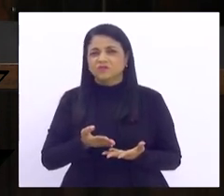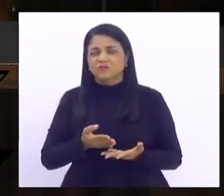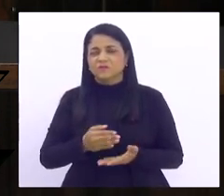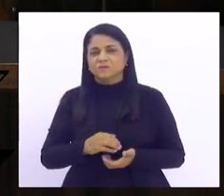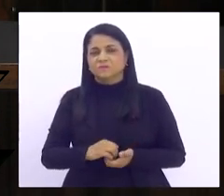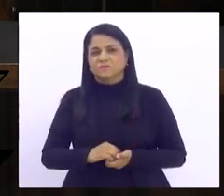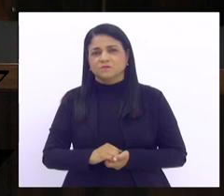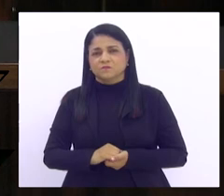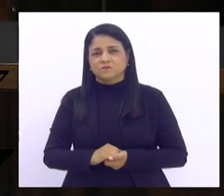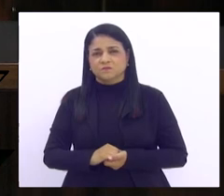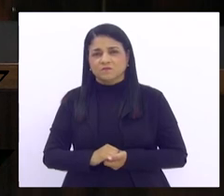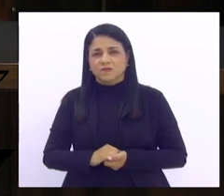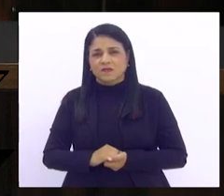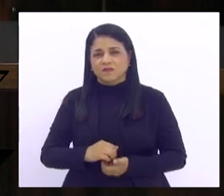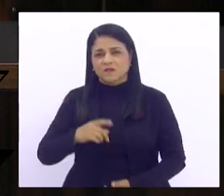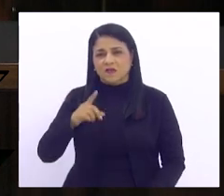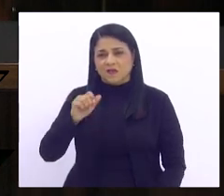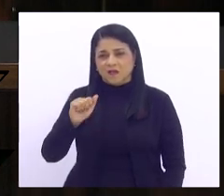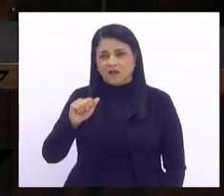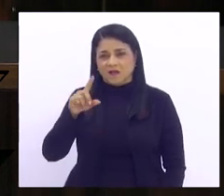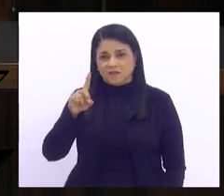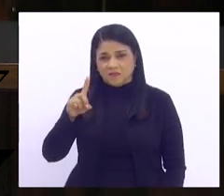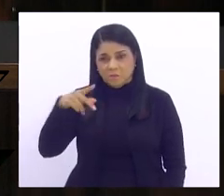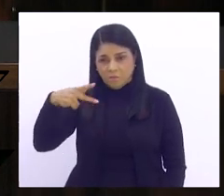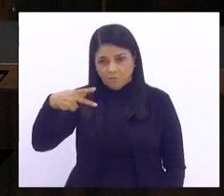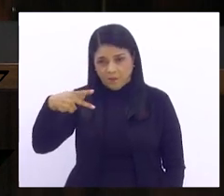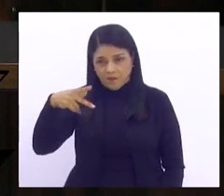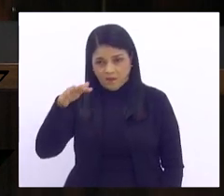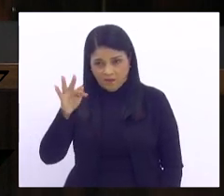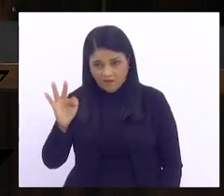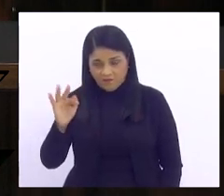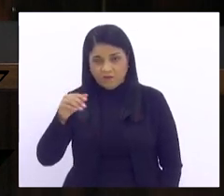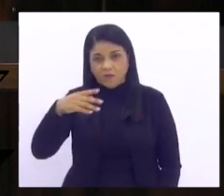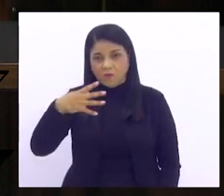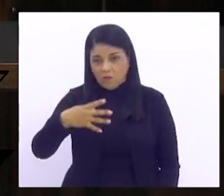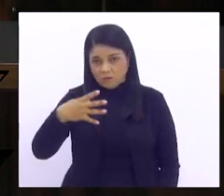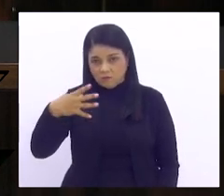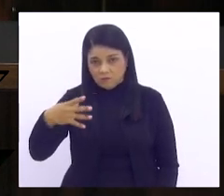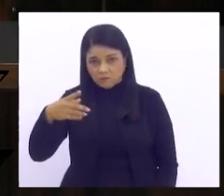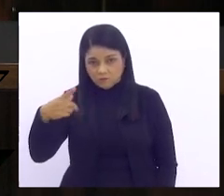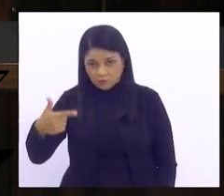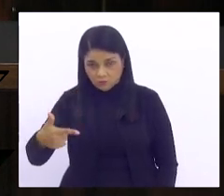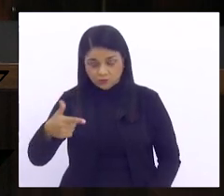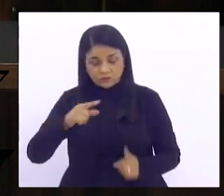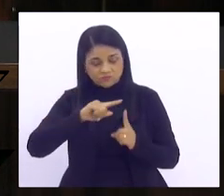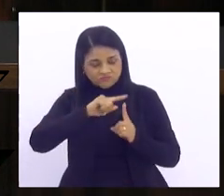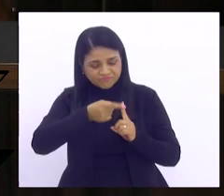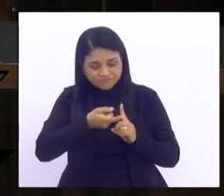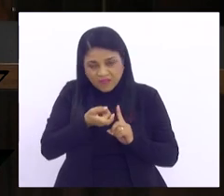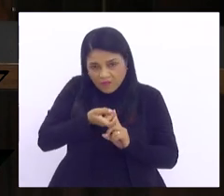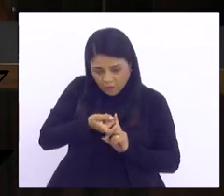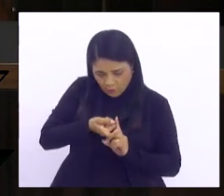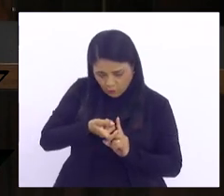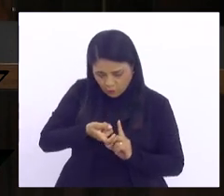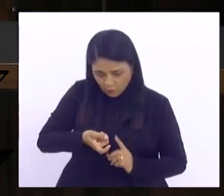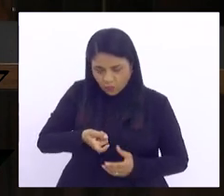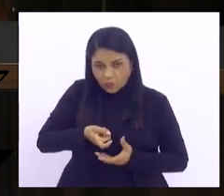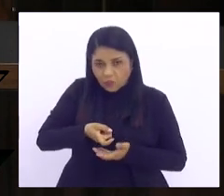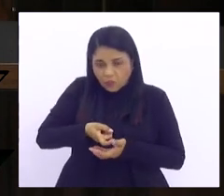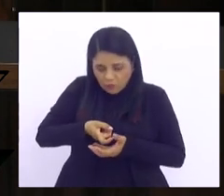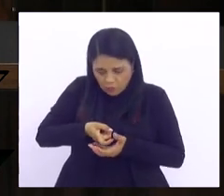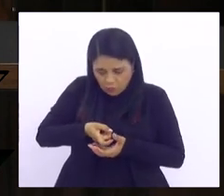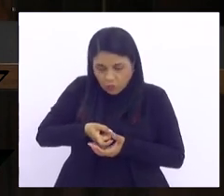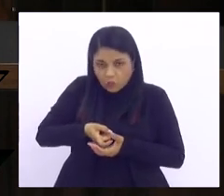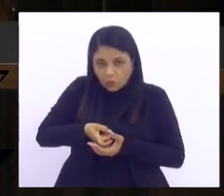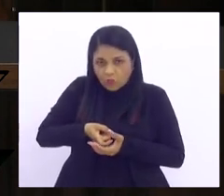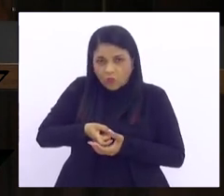Não obstante, esta DPF alega que um feto no útero não possui status de